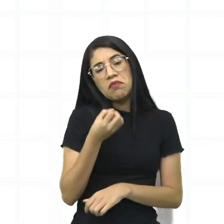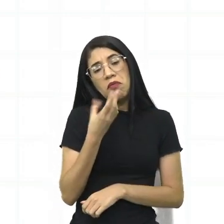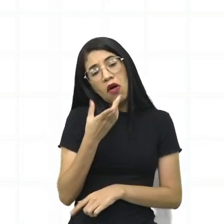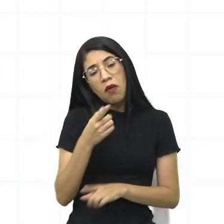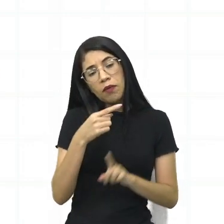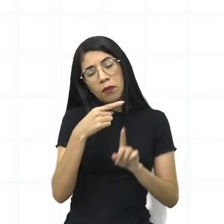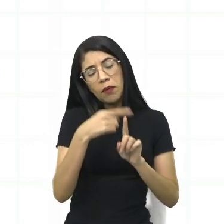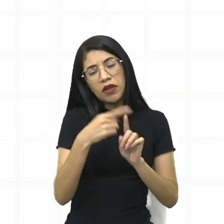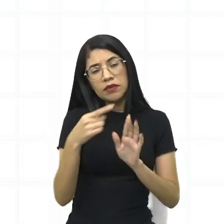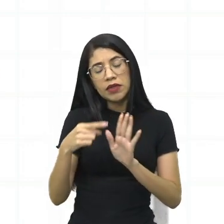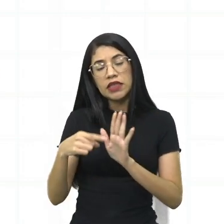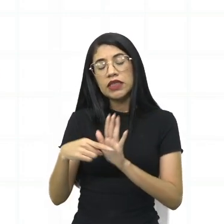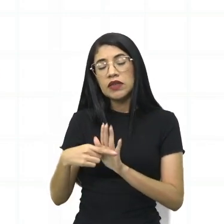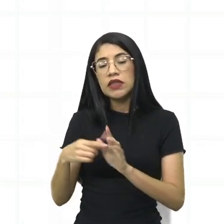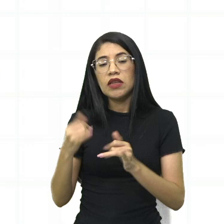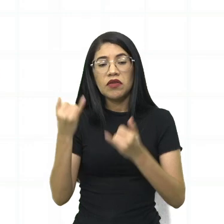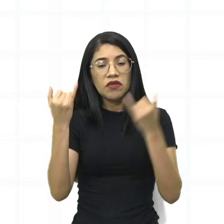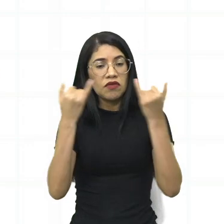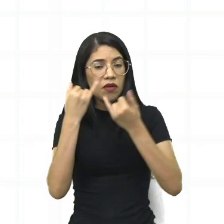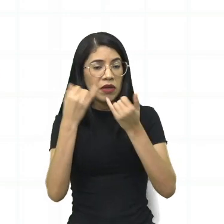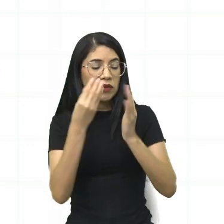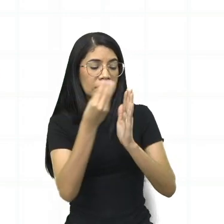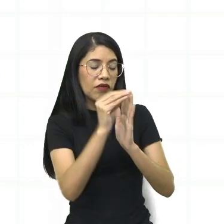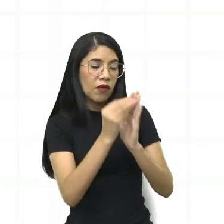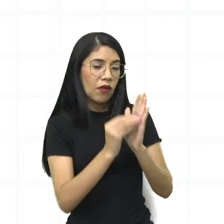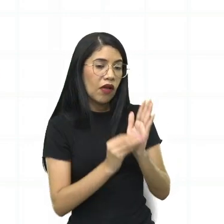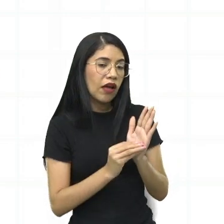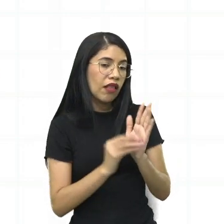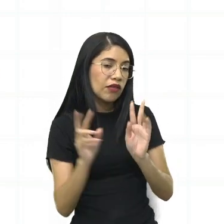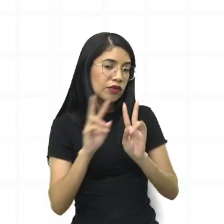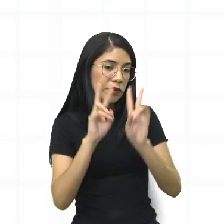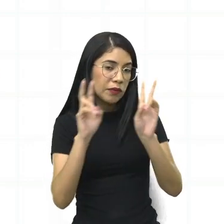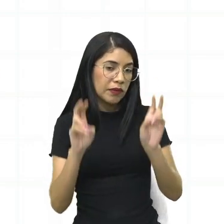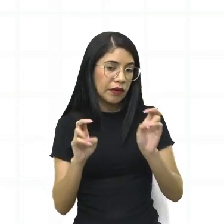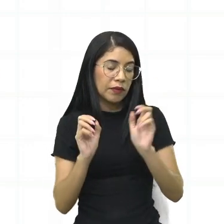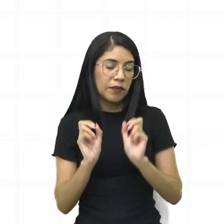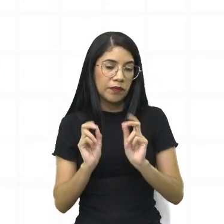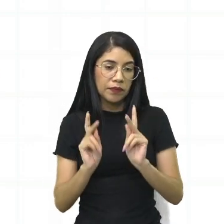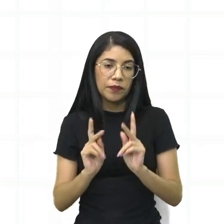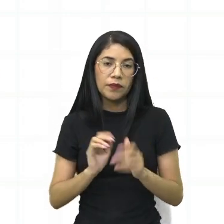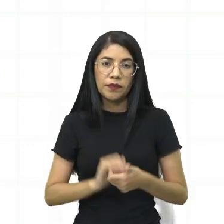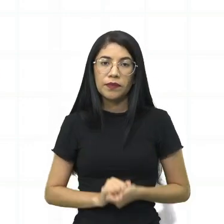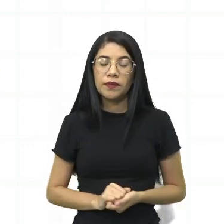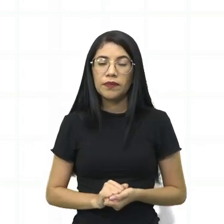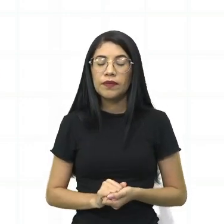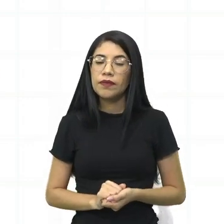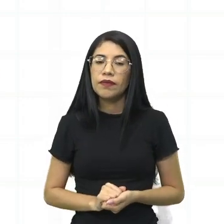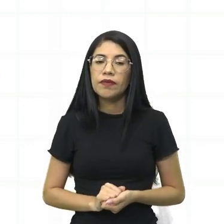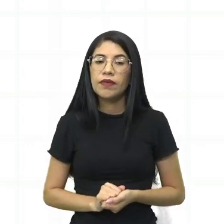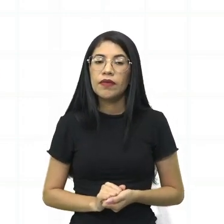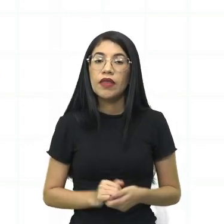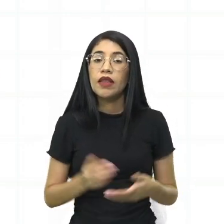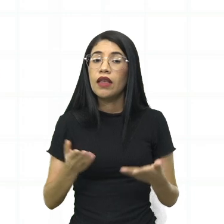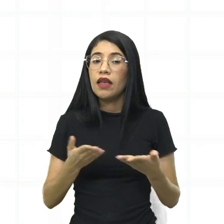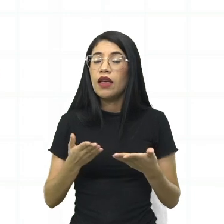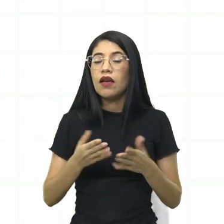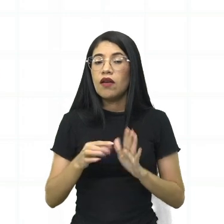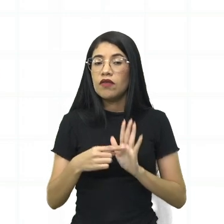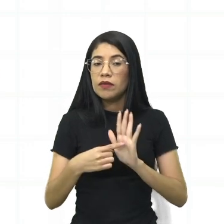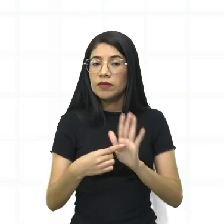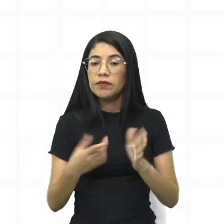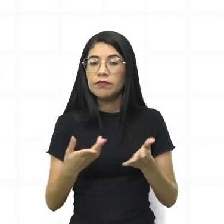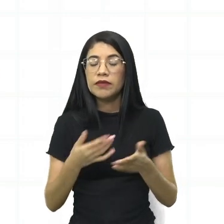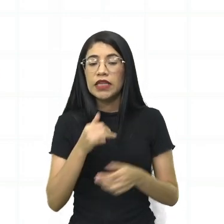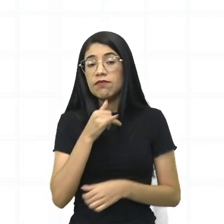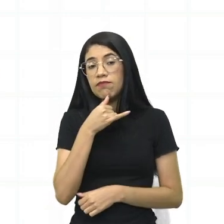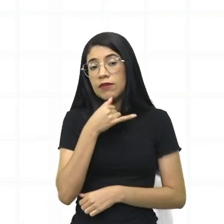trazer então aí informações sobre aquele objeto, certo? Nós vamos ver agora, né? Infelizmente não